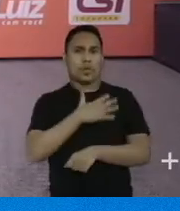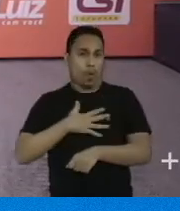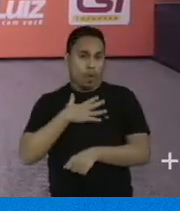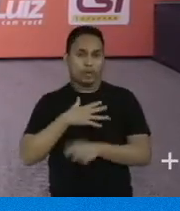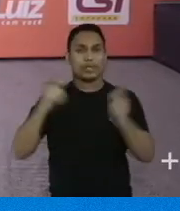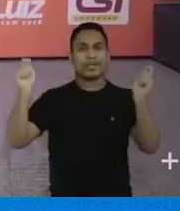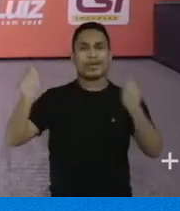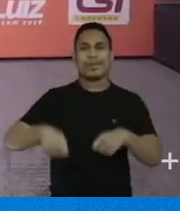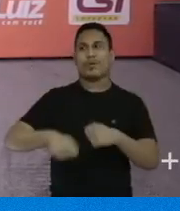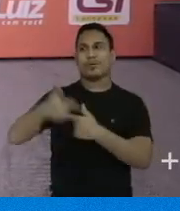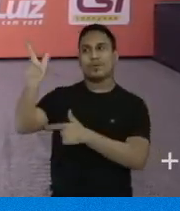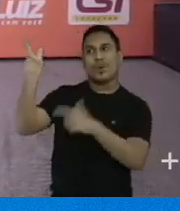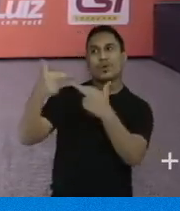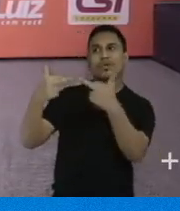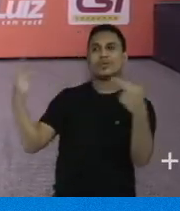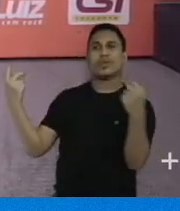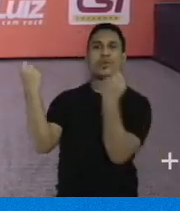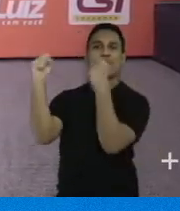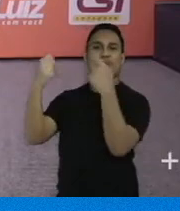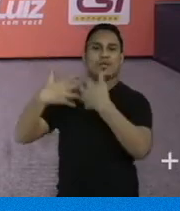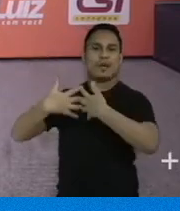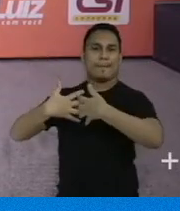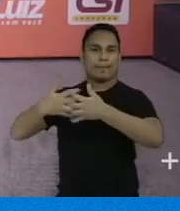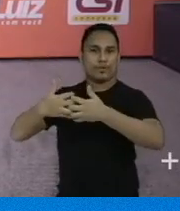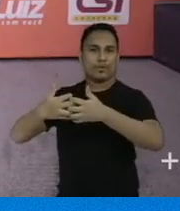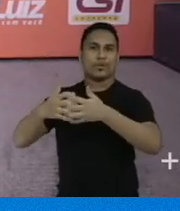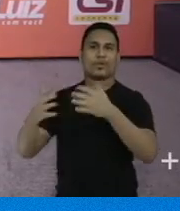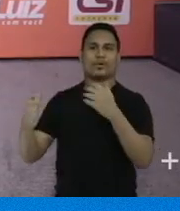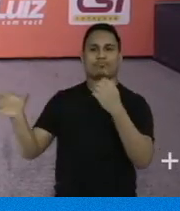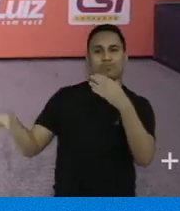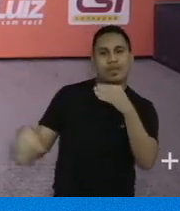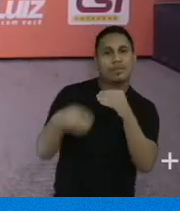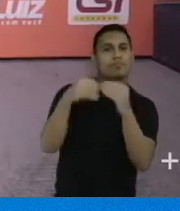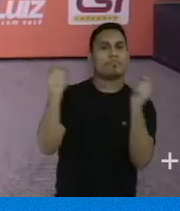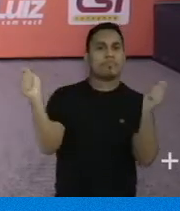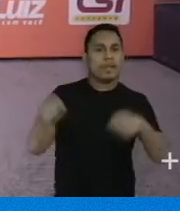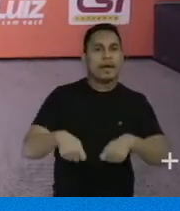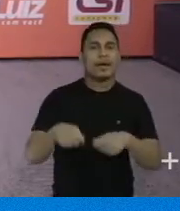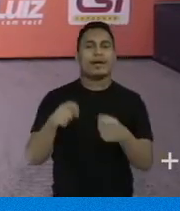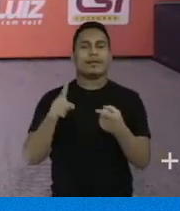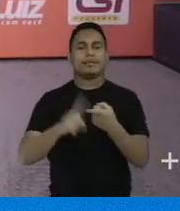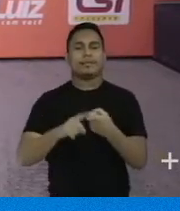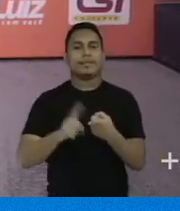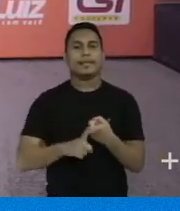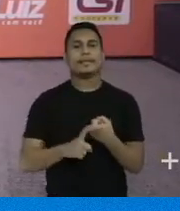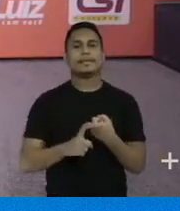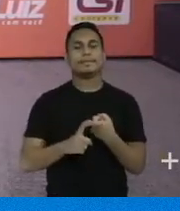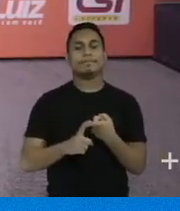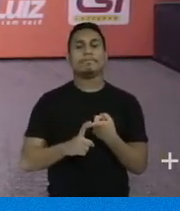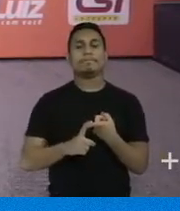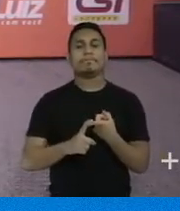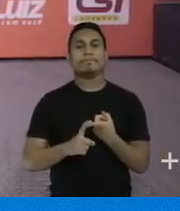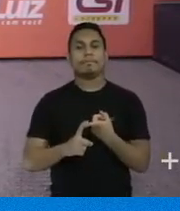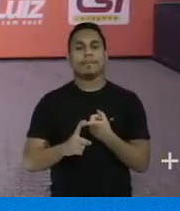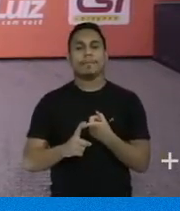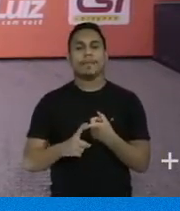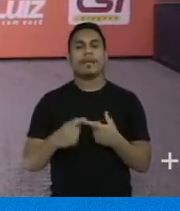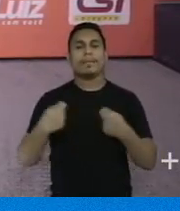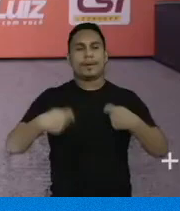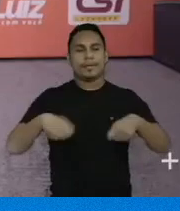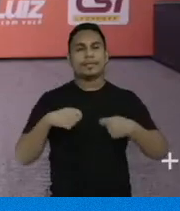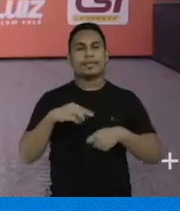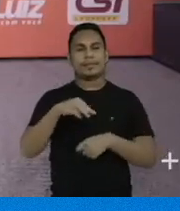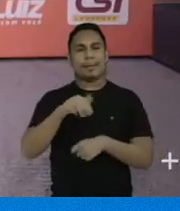treino muscular que vai ser muito importante. Isso envolve a questão da massa magra,